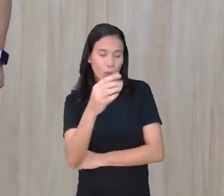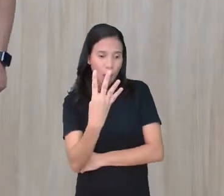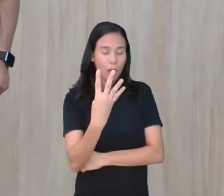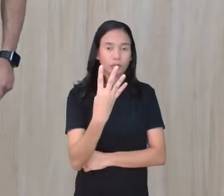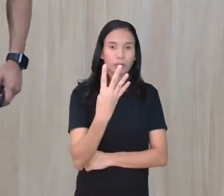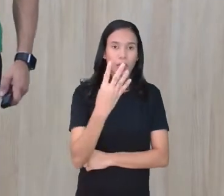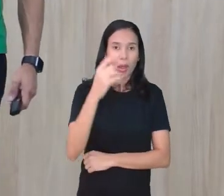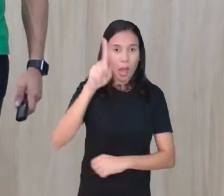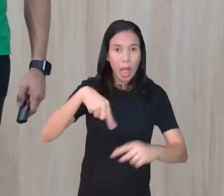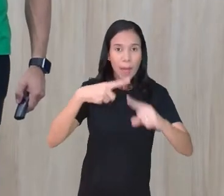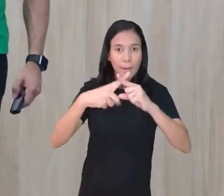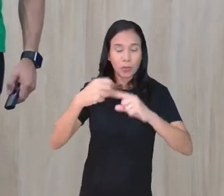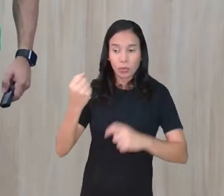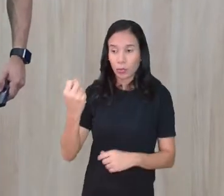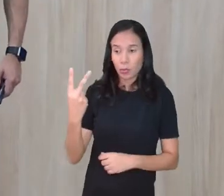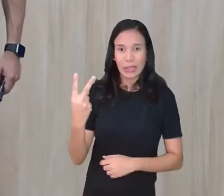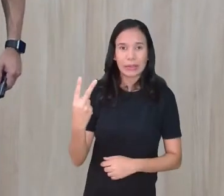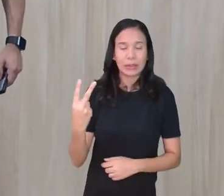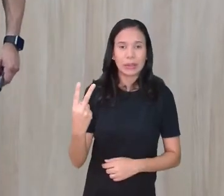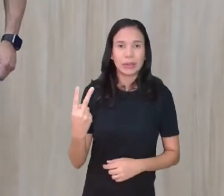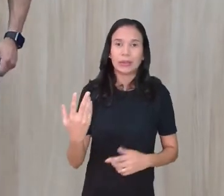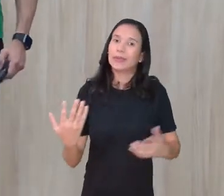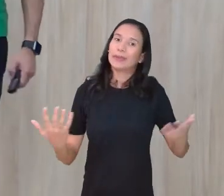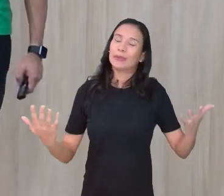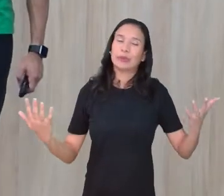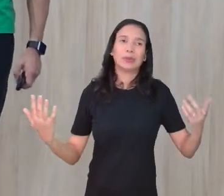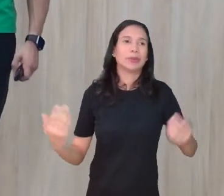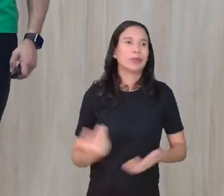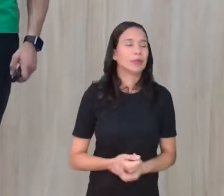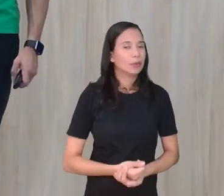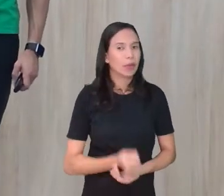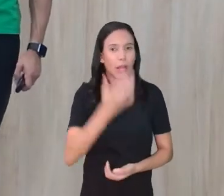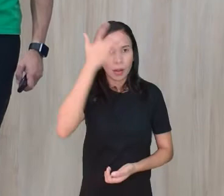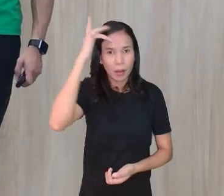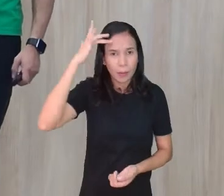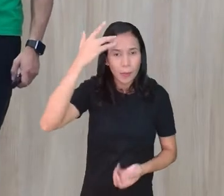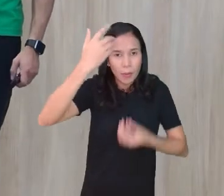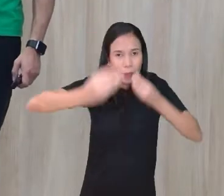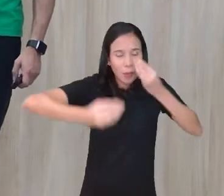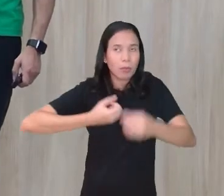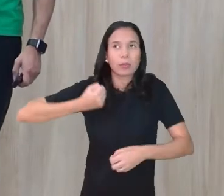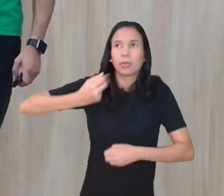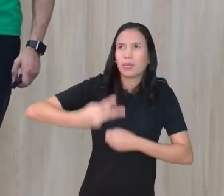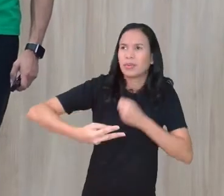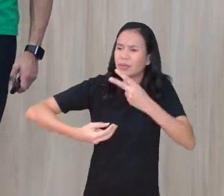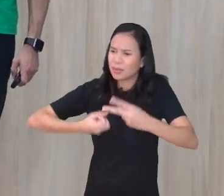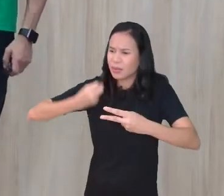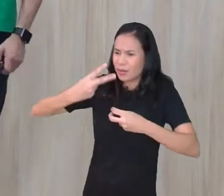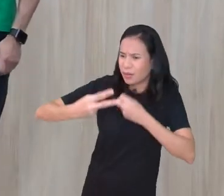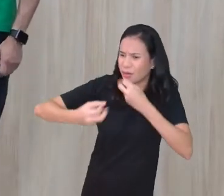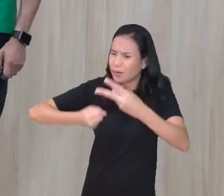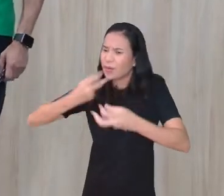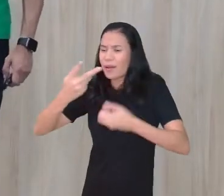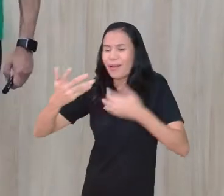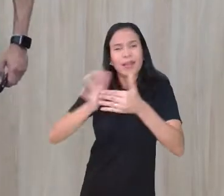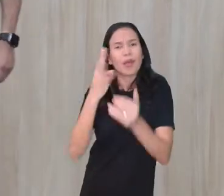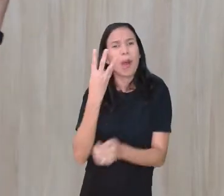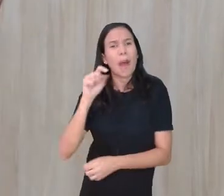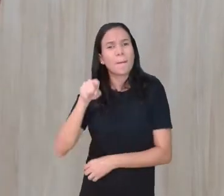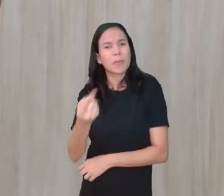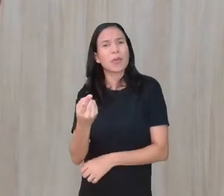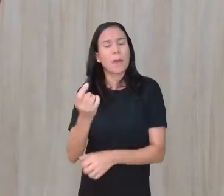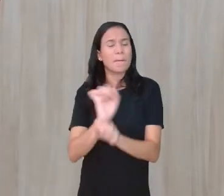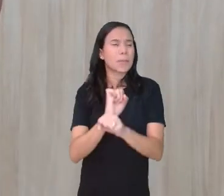4.854 é múltiplo de 2, e aí? O bicho pegou, né? Se você for fazer de 2 em 2, quem sabe, se